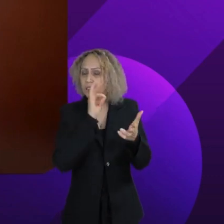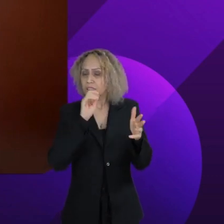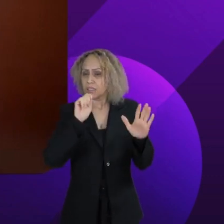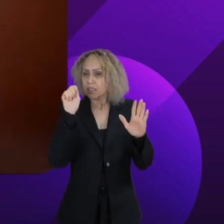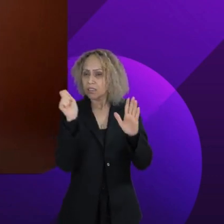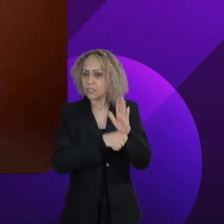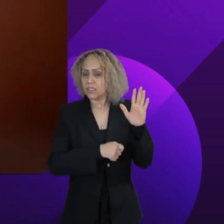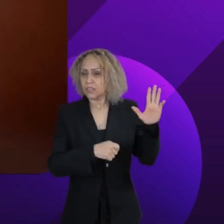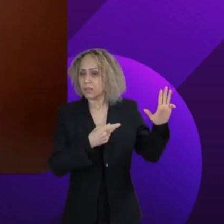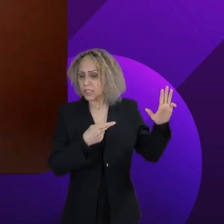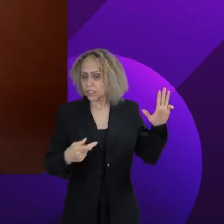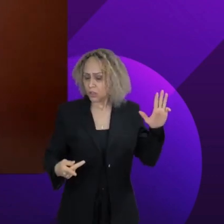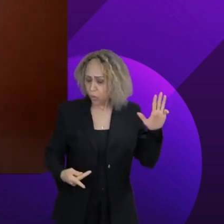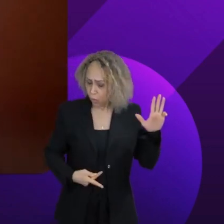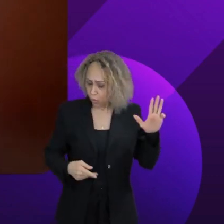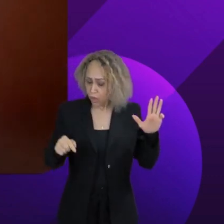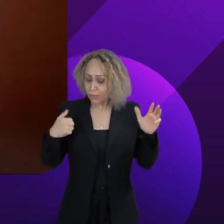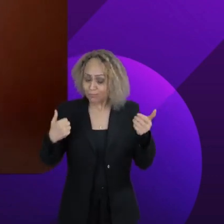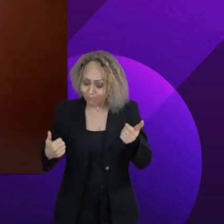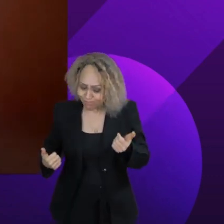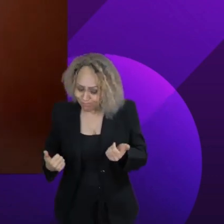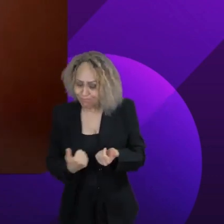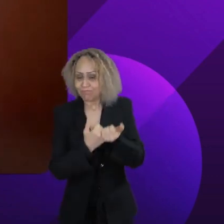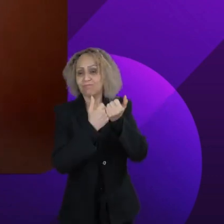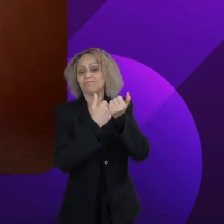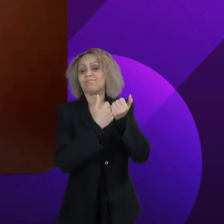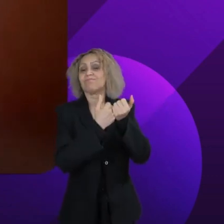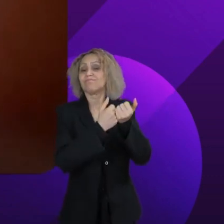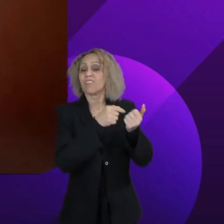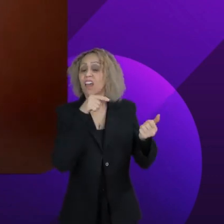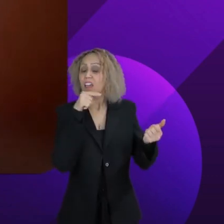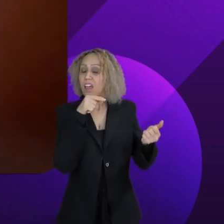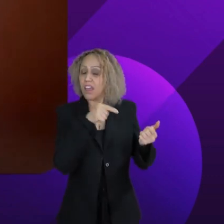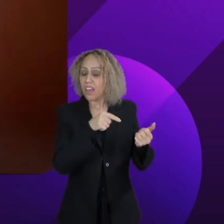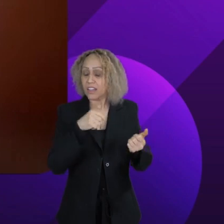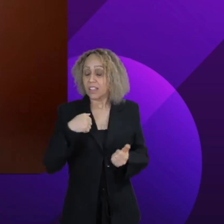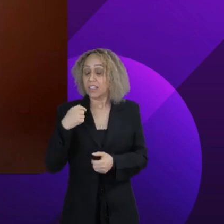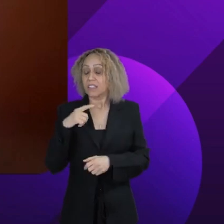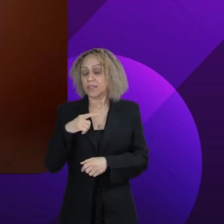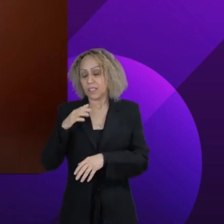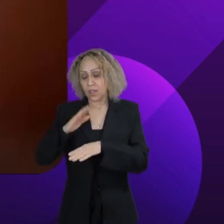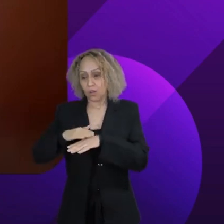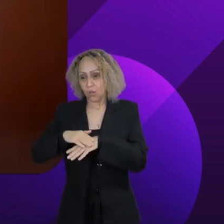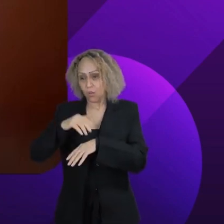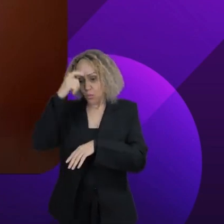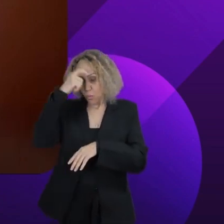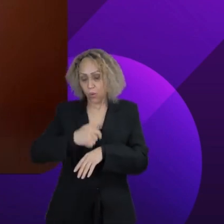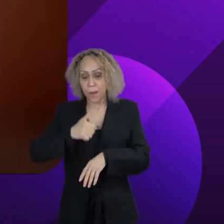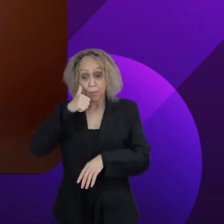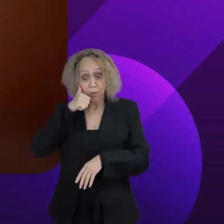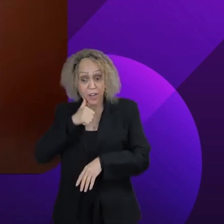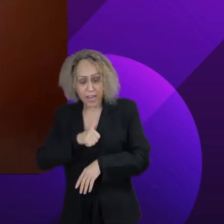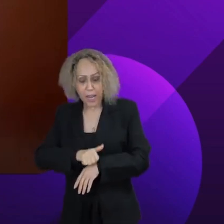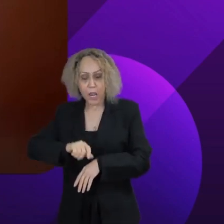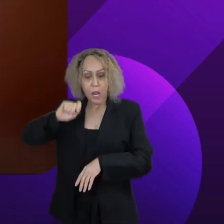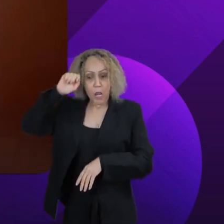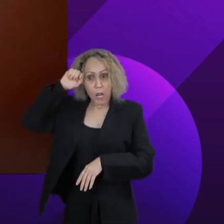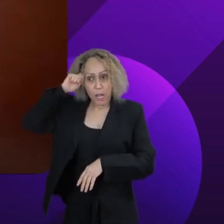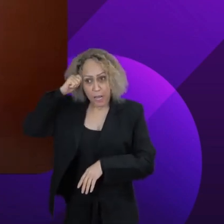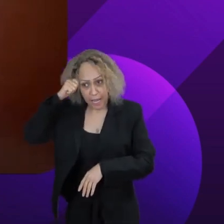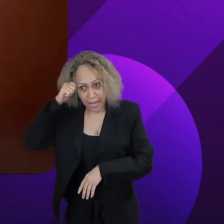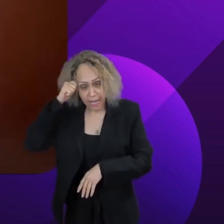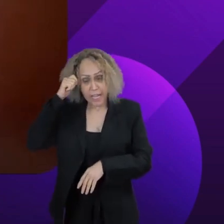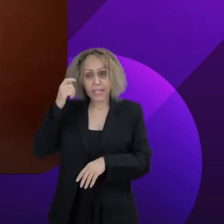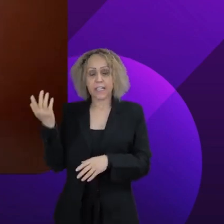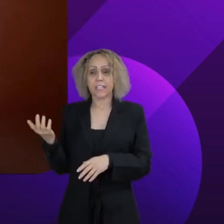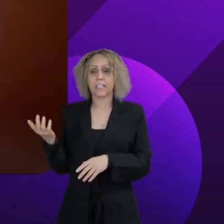mulher negra, cotista, como relatora desse projeto, fez muita diferença. Muita